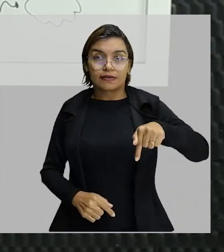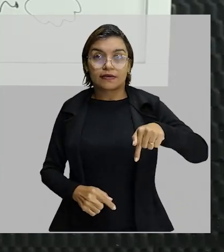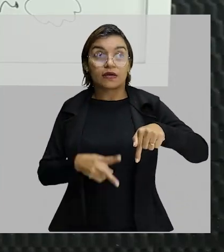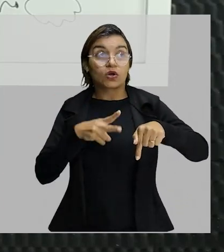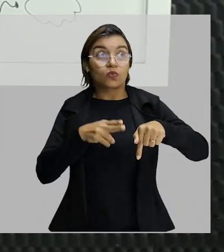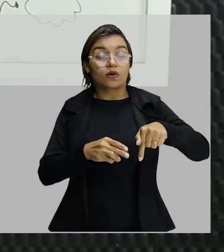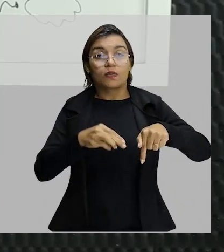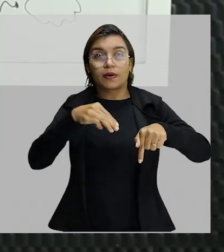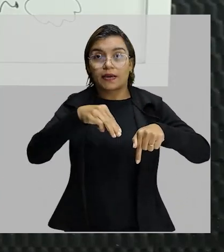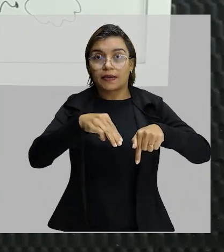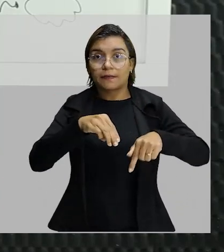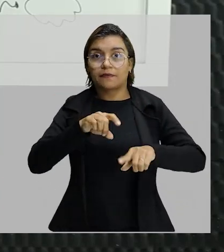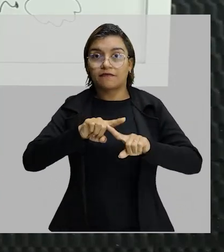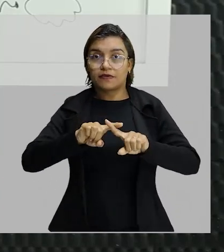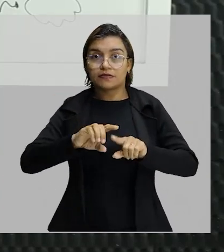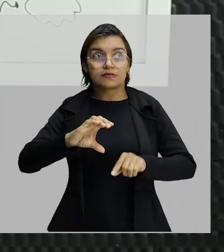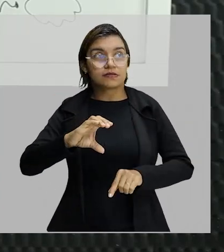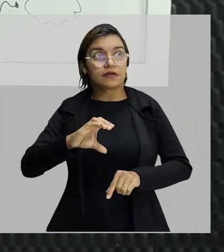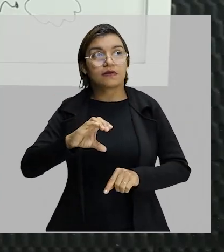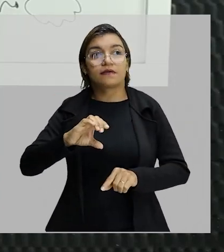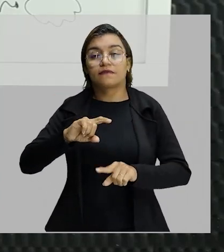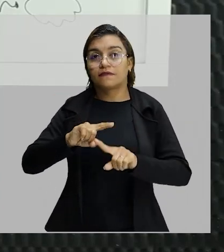Já o calor latente,